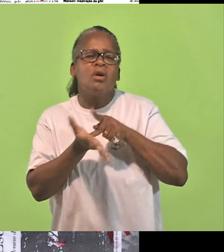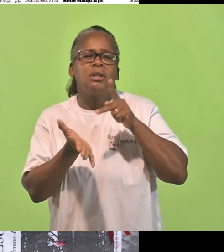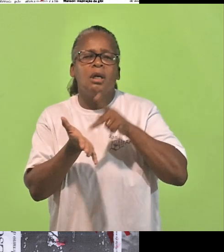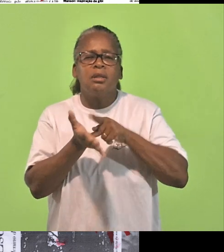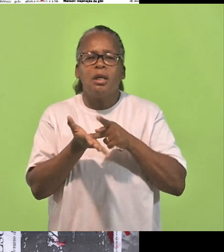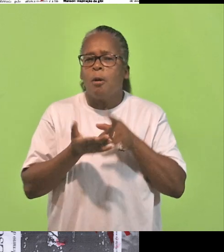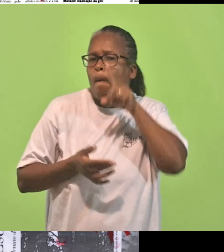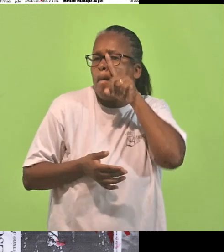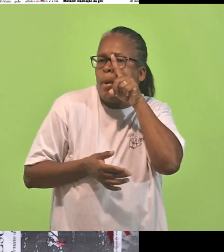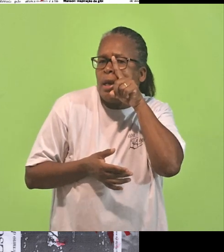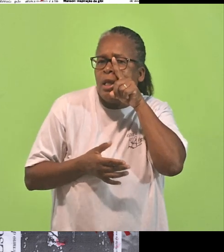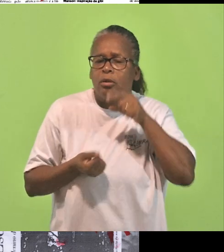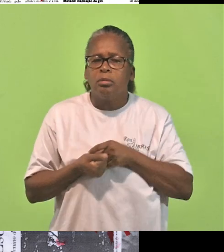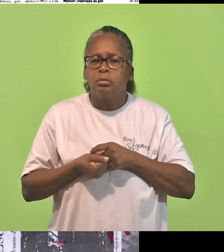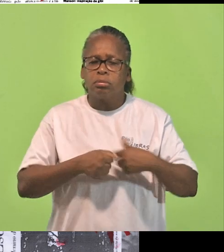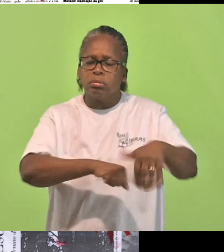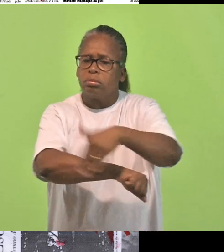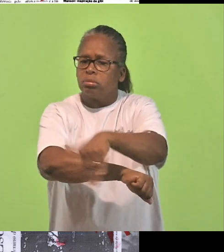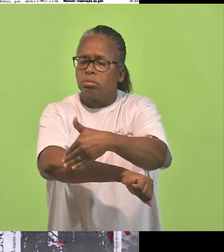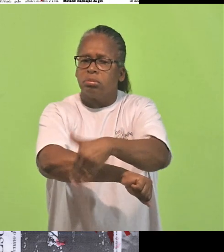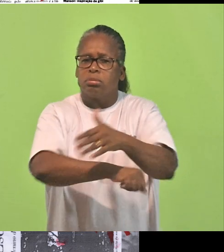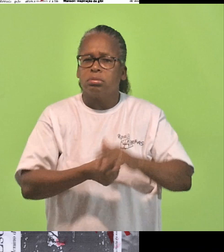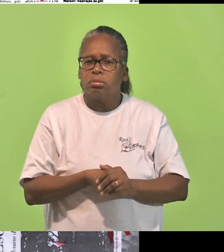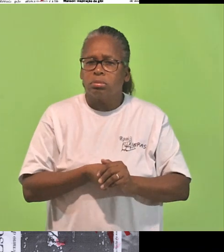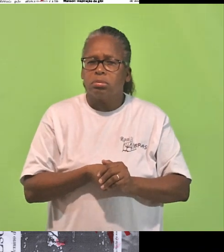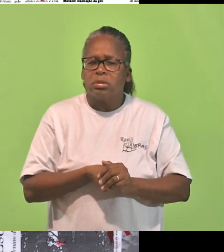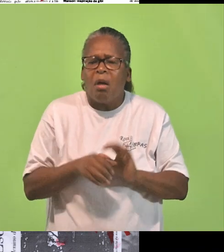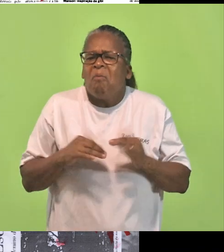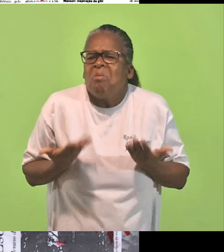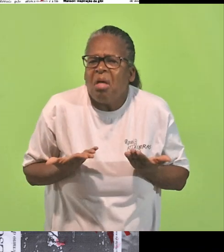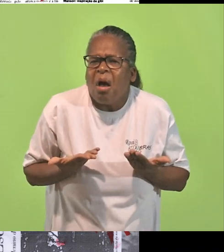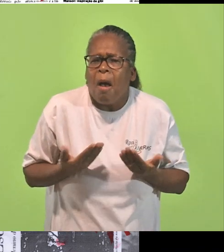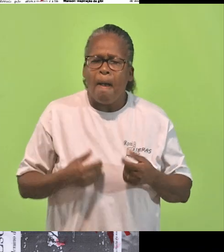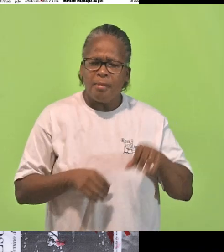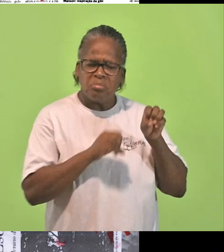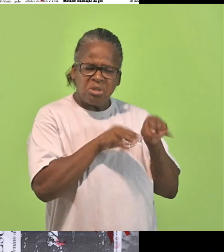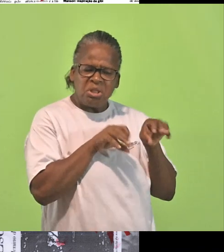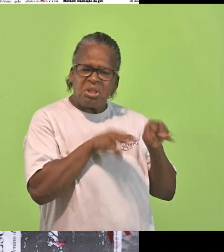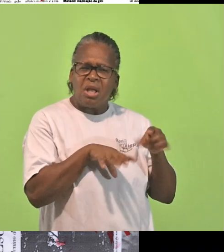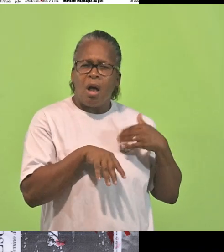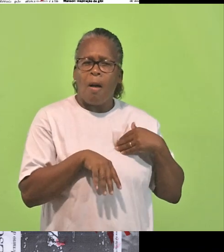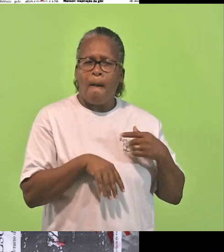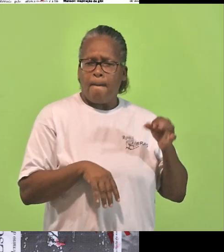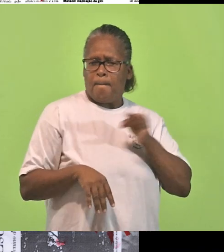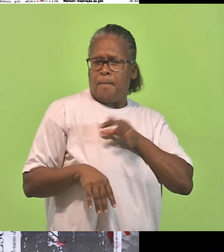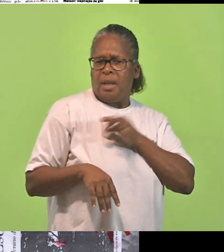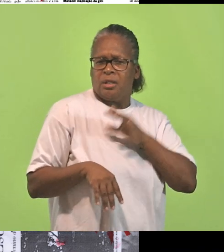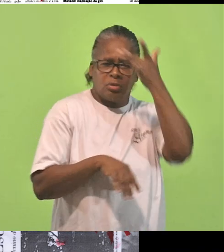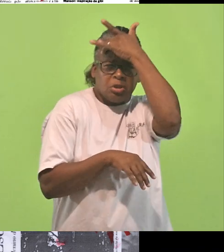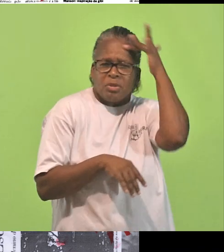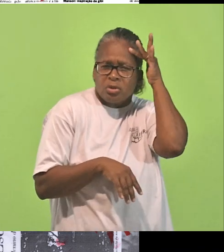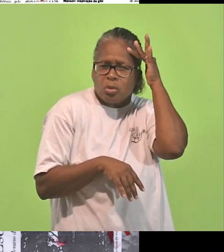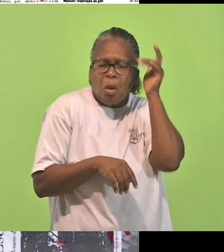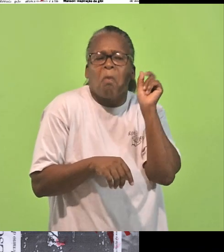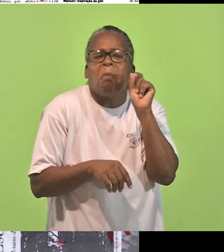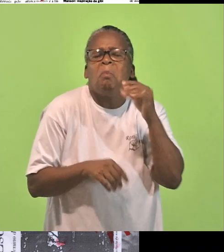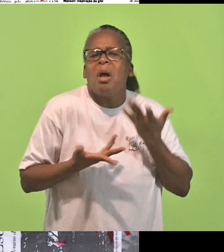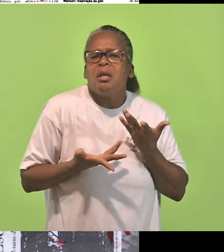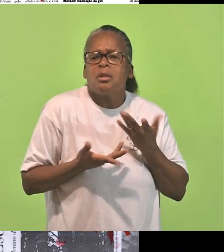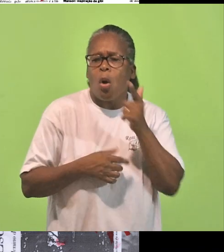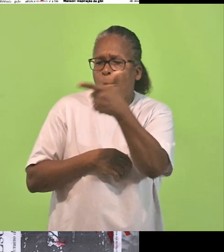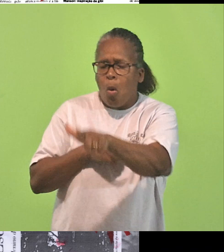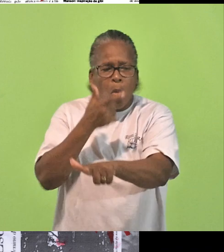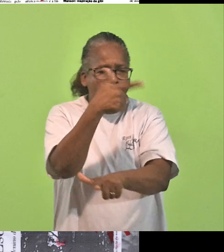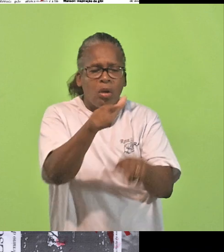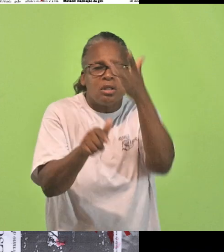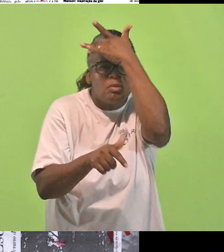do mundo urbano e quem te ensinou a ter medo dos outros? Afinal, quem são os outros? Todas as